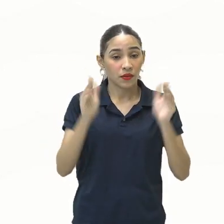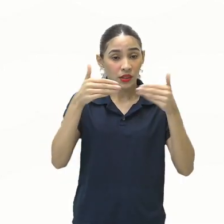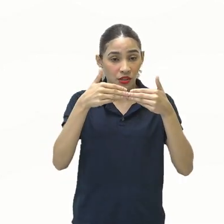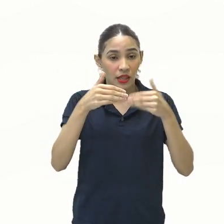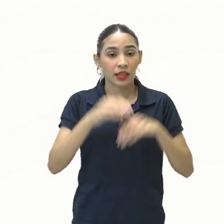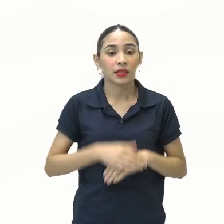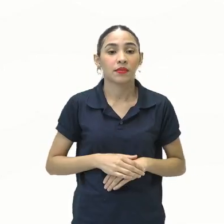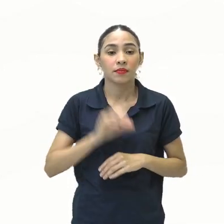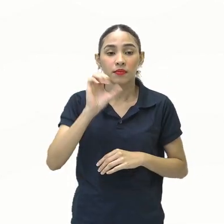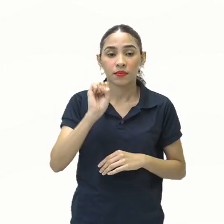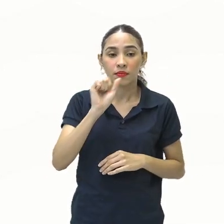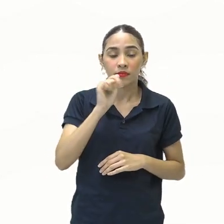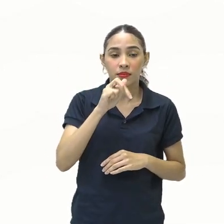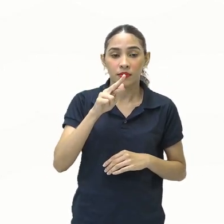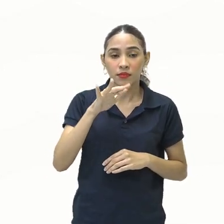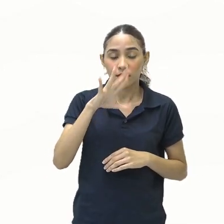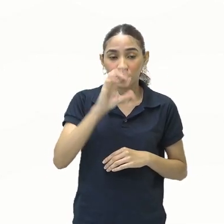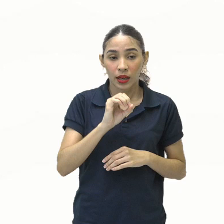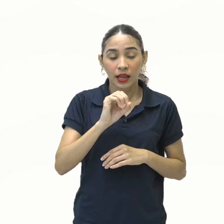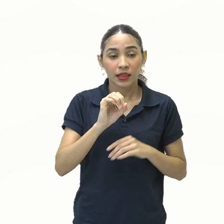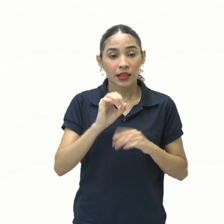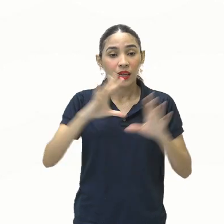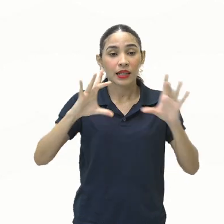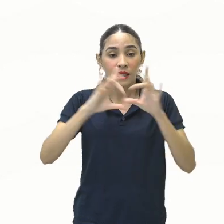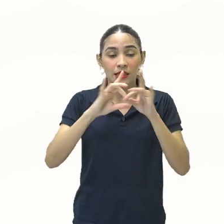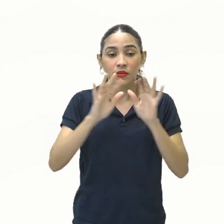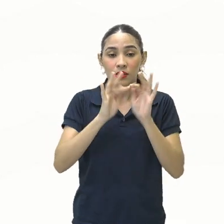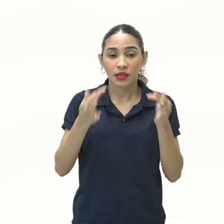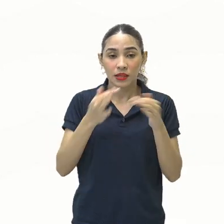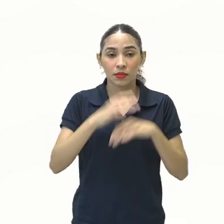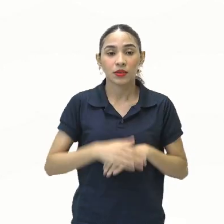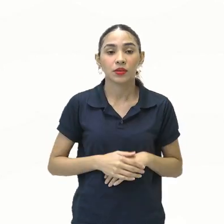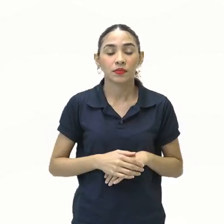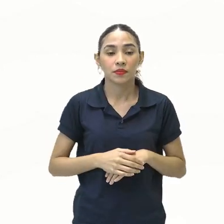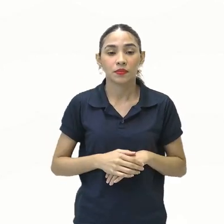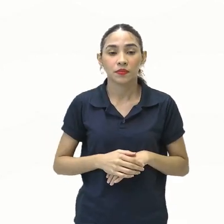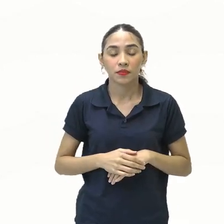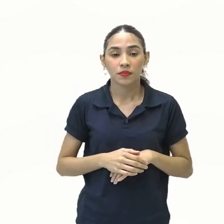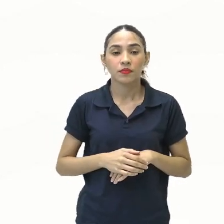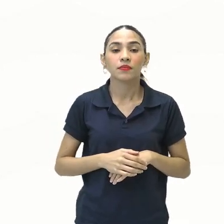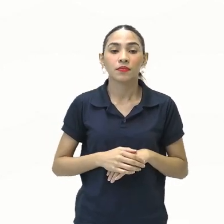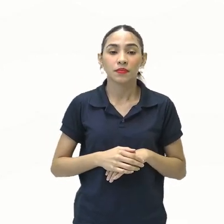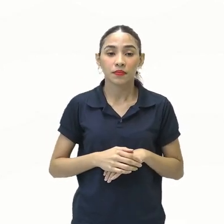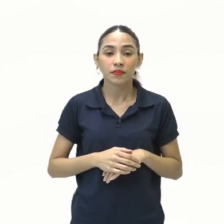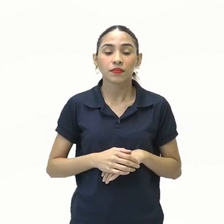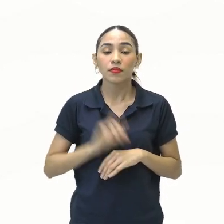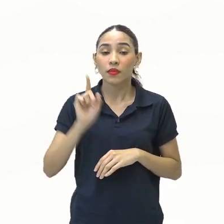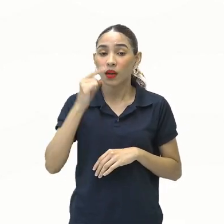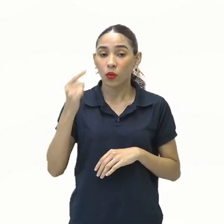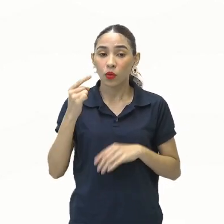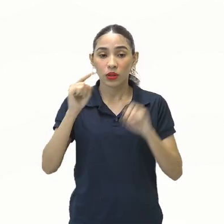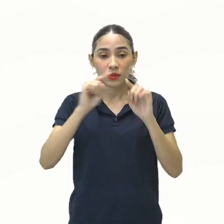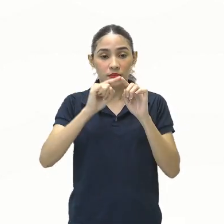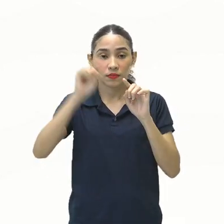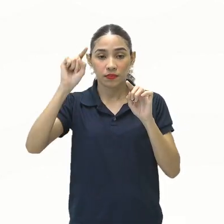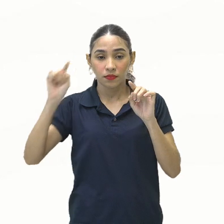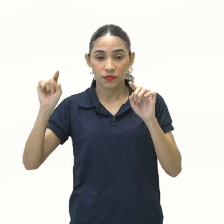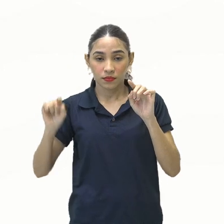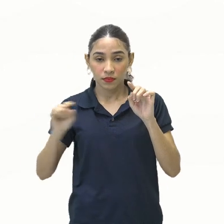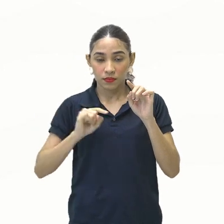alicíclica, saturada. Ó, só tem ligação simples. Porém, essa aqui, ela vai ser o quê? Insaturada. Essa outra